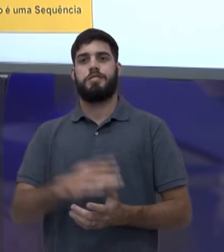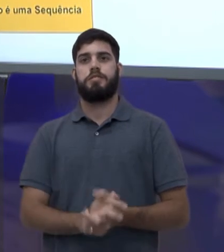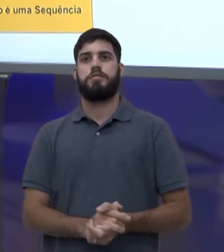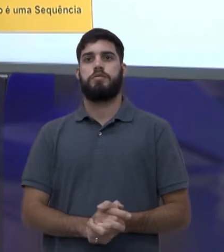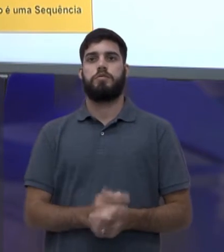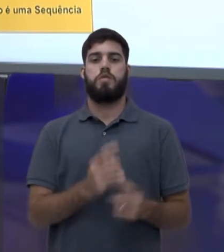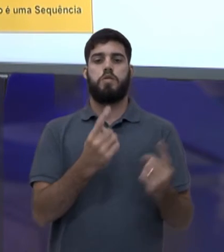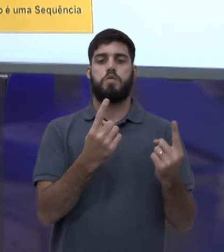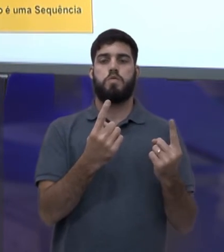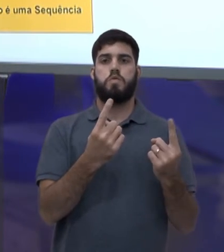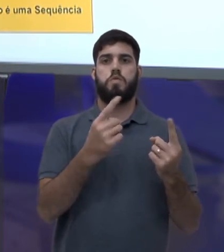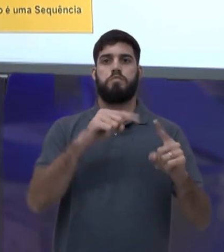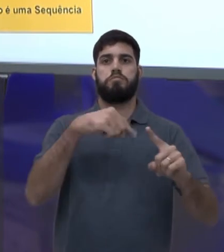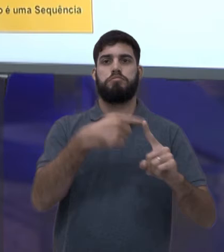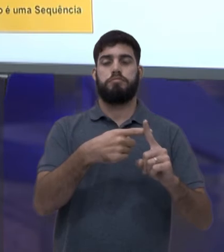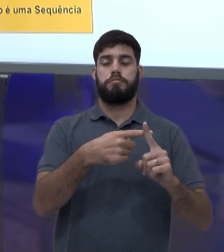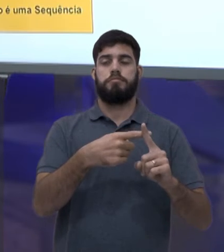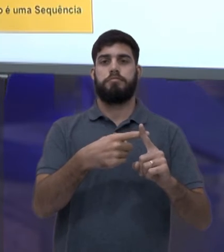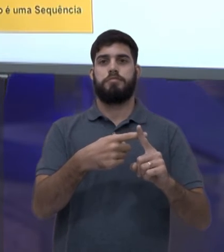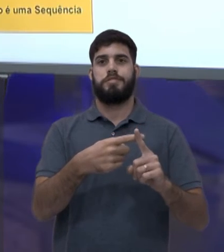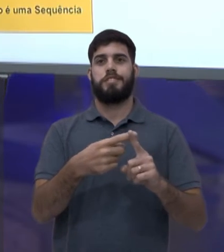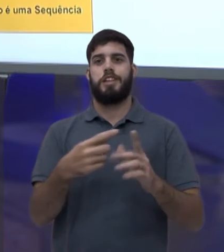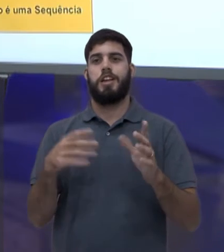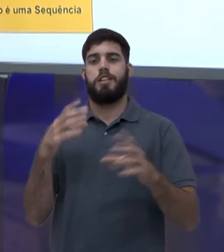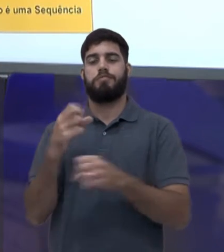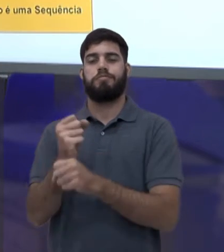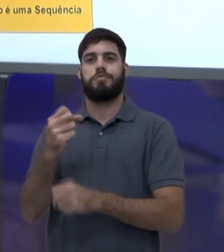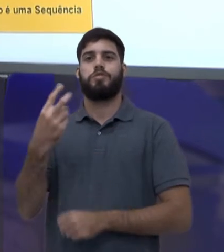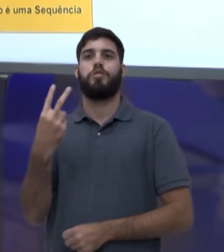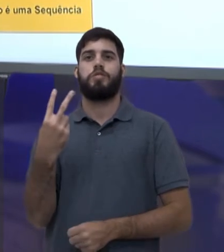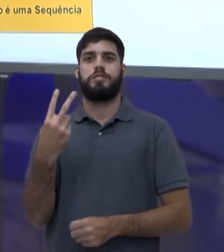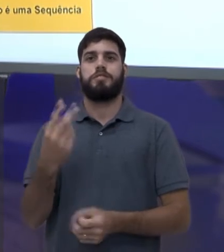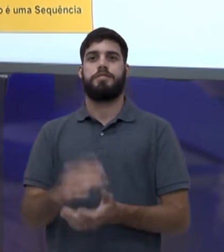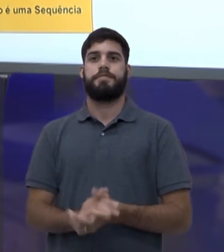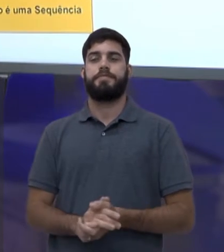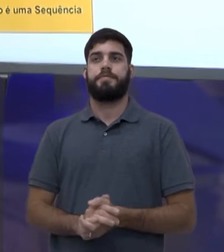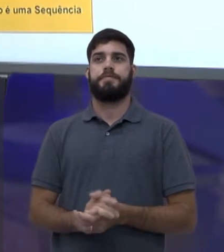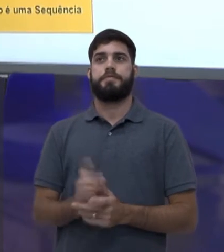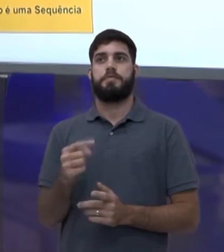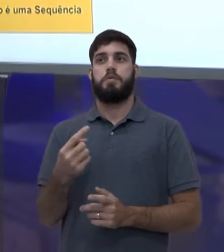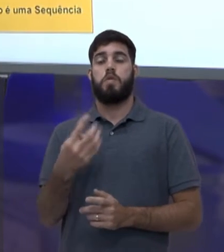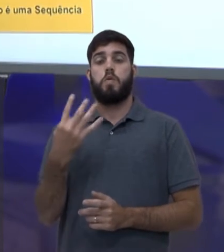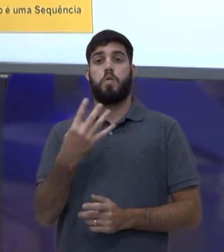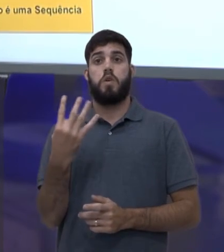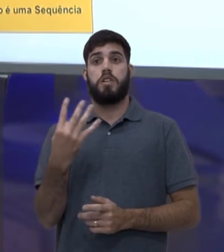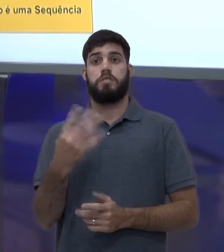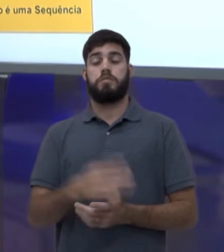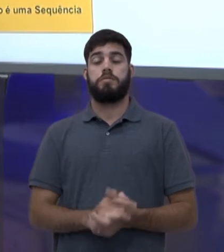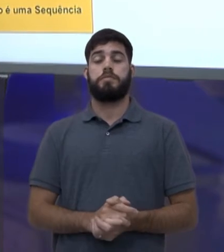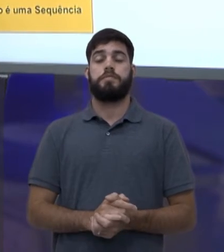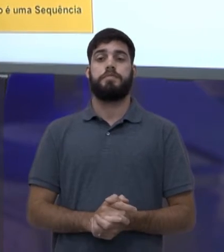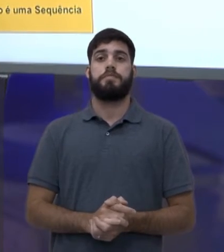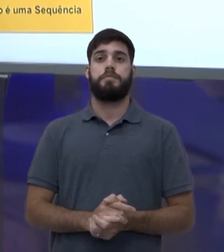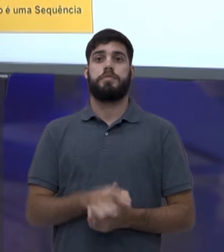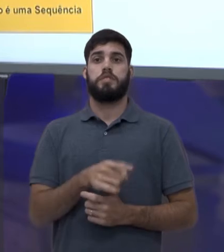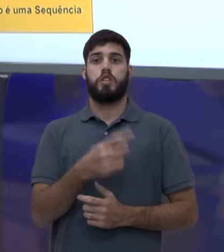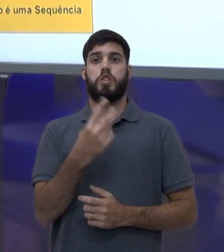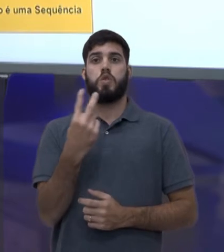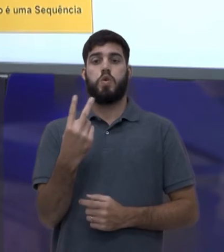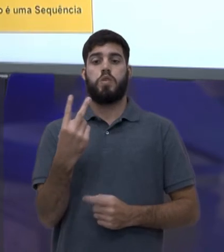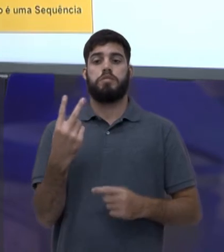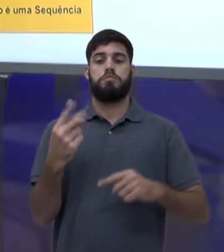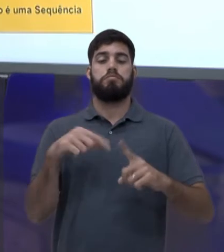mais um bonequinho, a gente teria 2 bonequinhos. Já para o quarto termo, a gente somaria os 2 bonequinhos mais